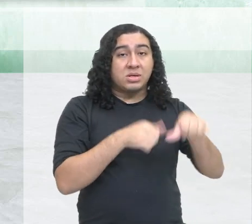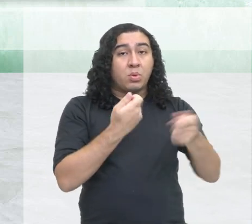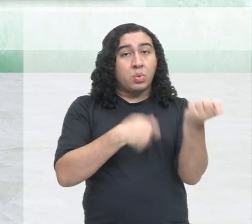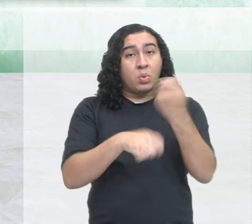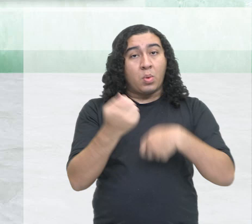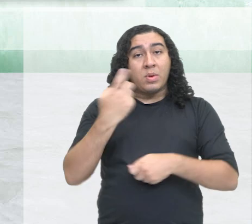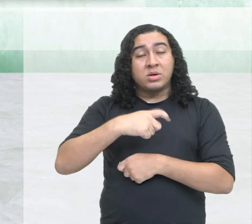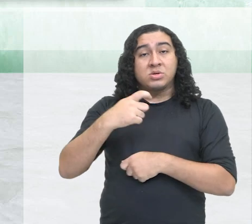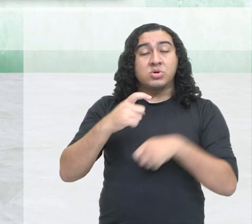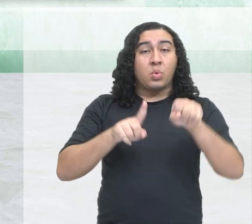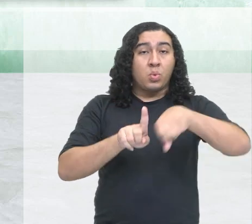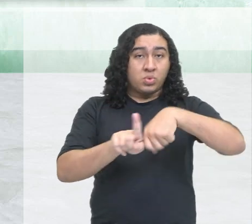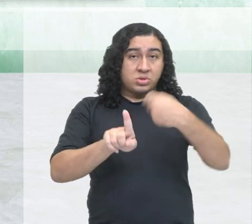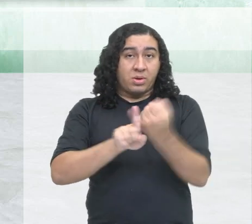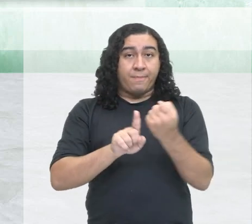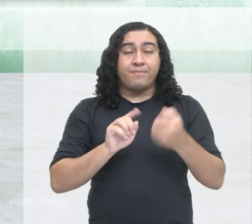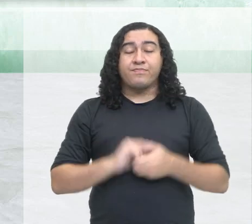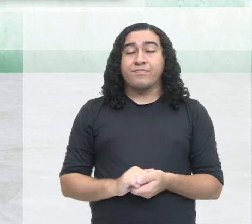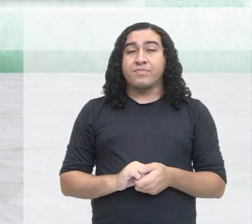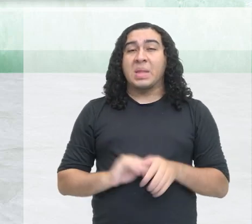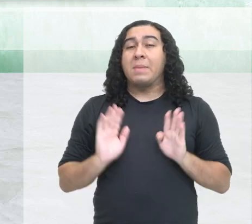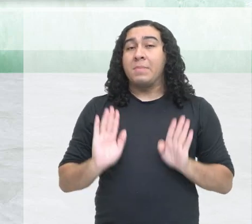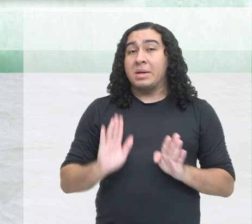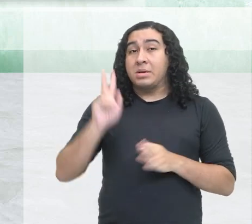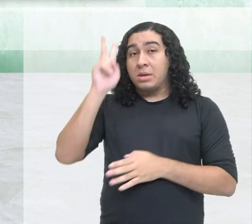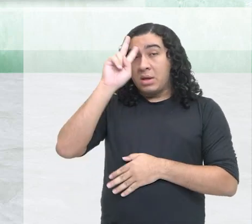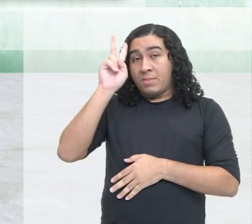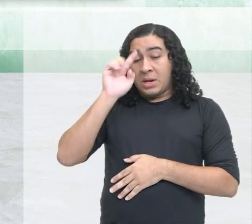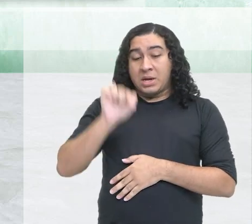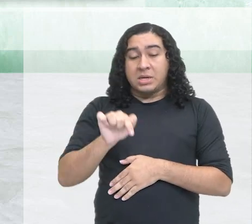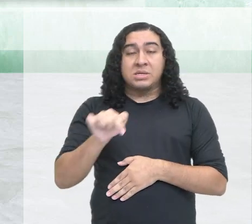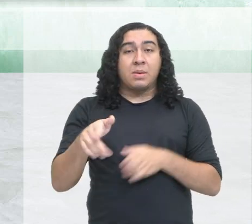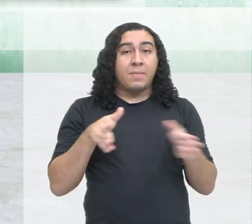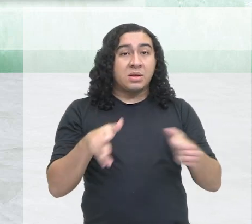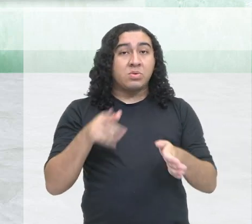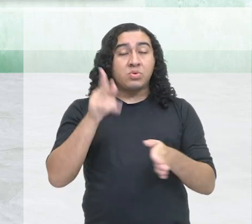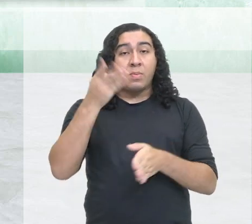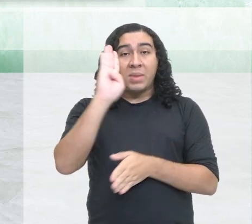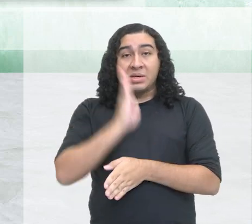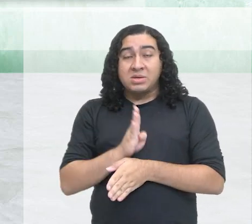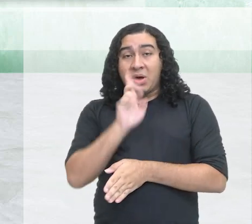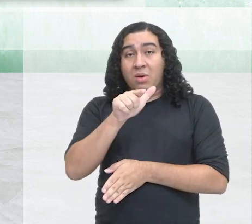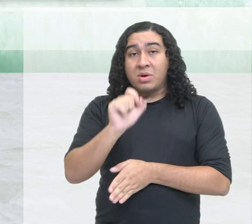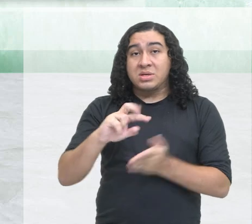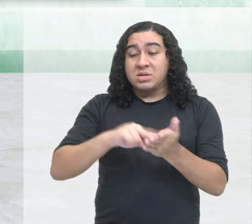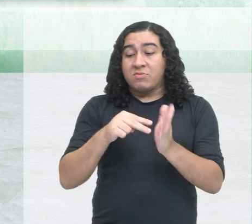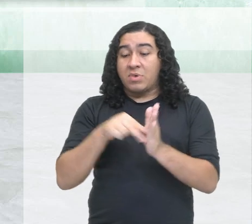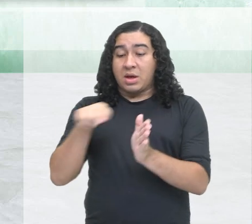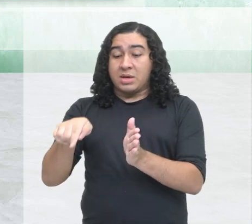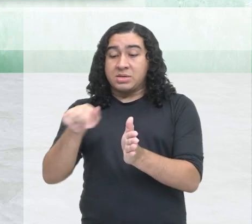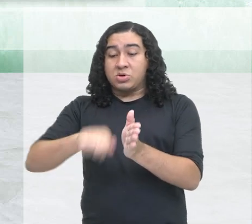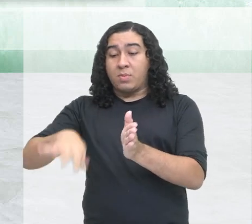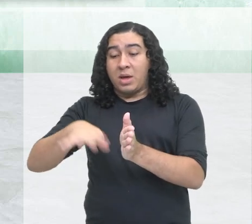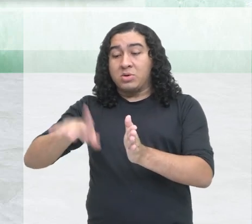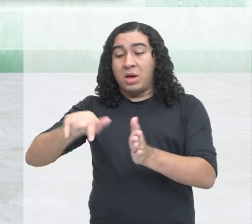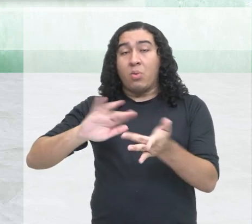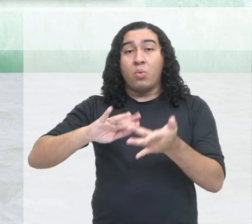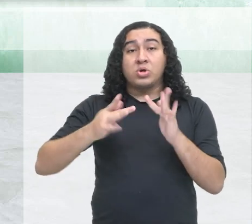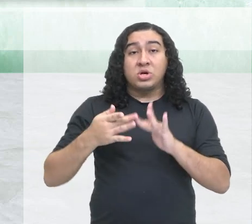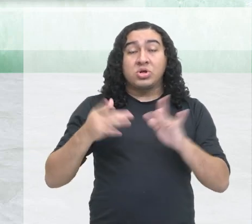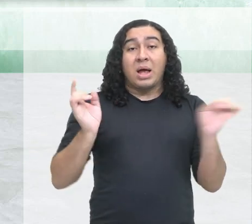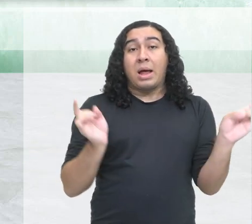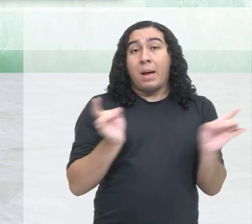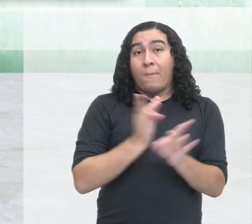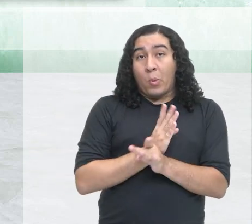econômica, social. Lembrando que esse é um Brasil pós-período da ditadura militar. Então, é